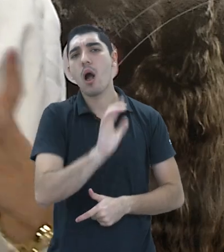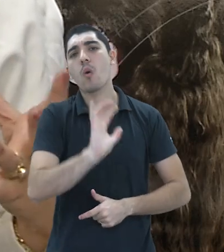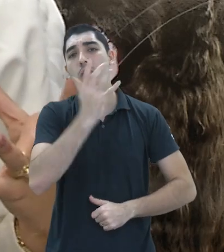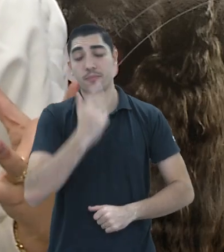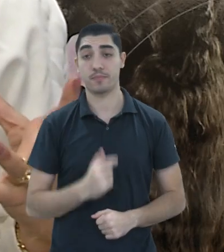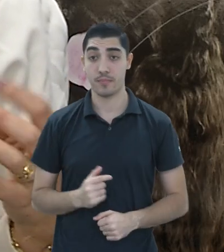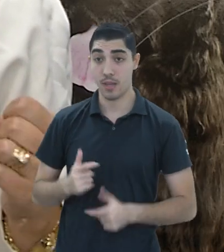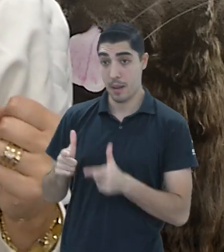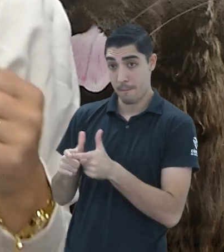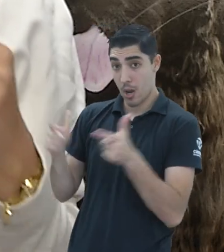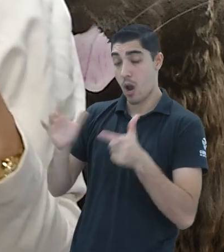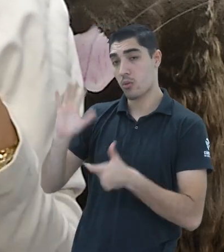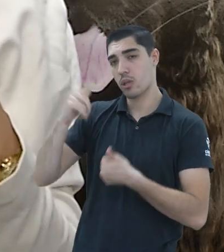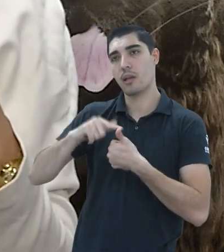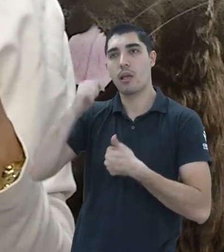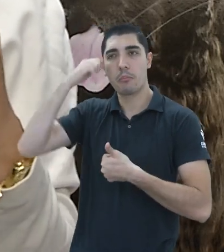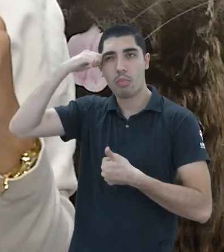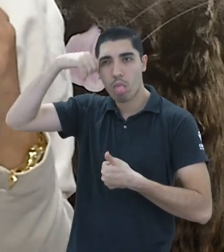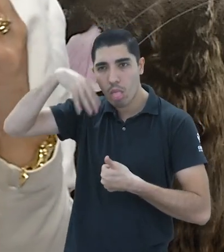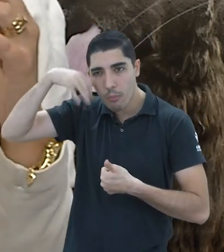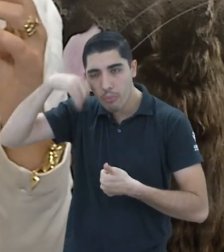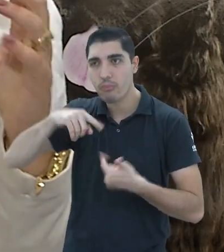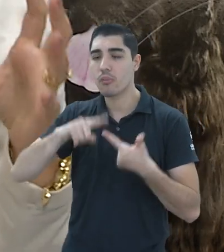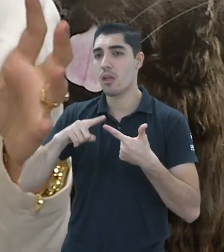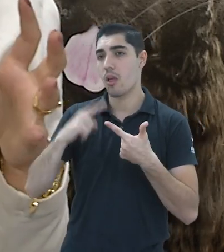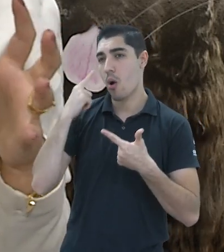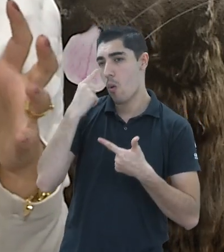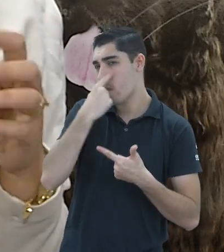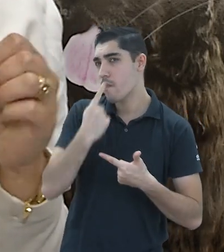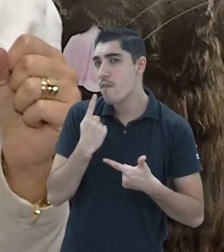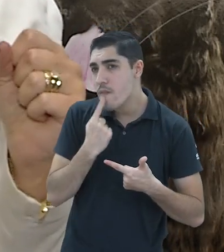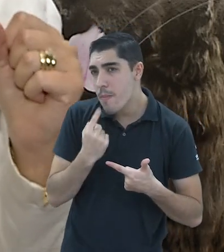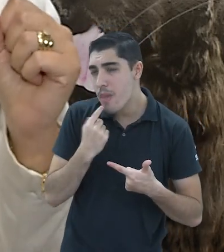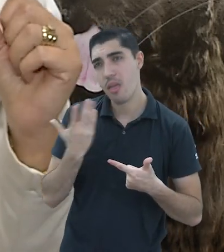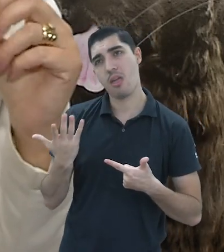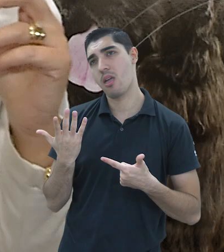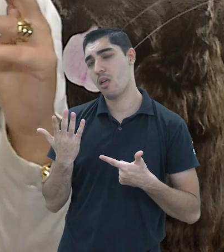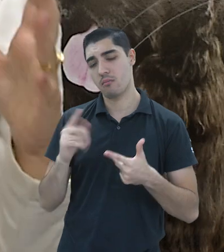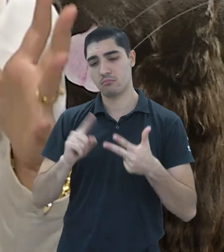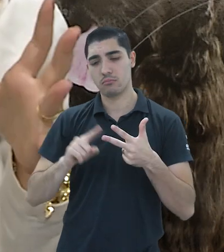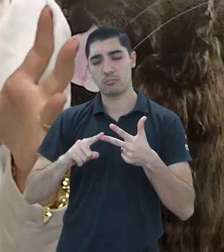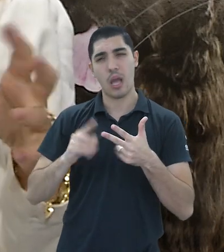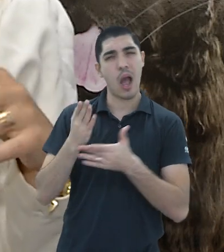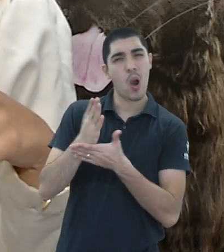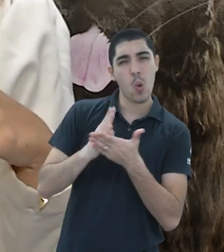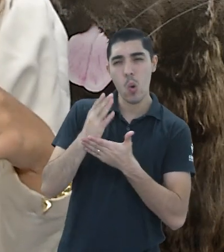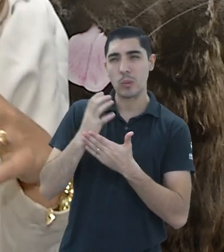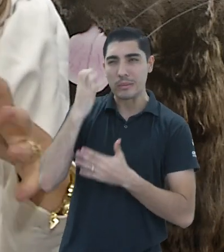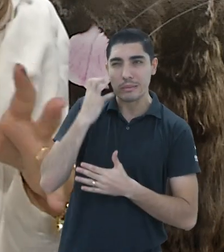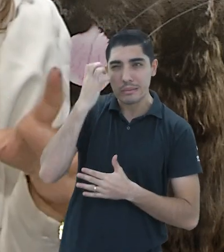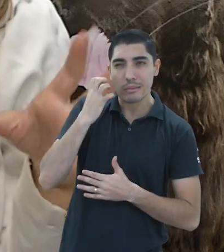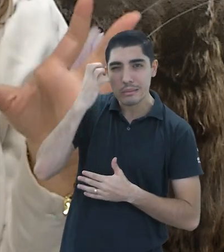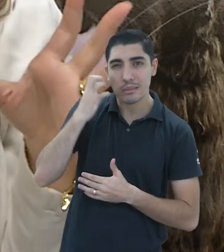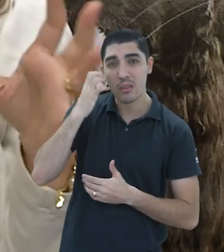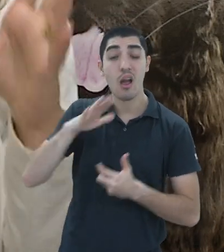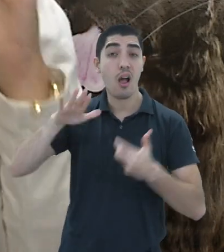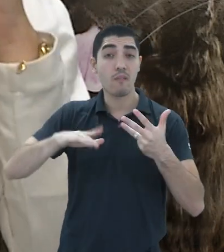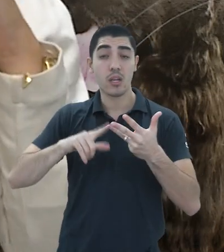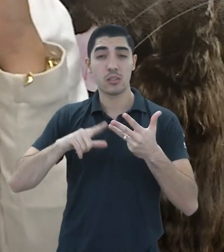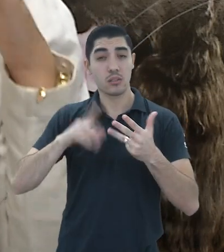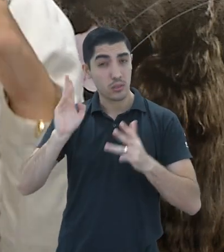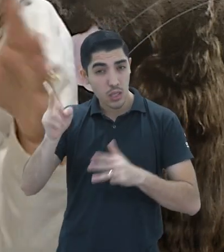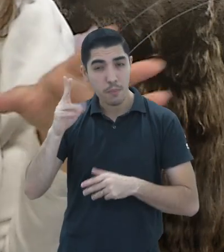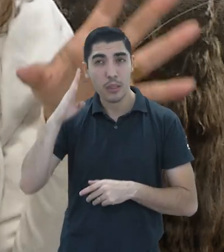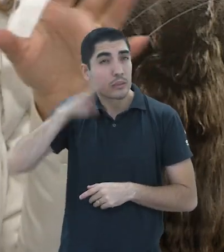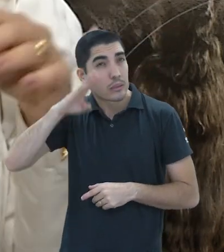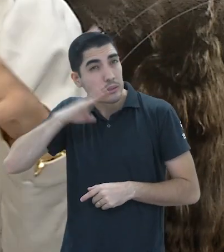mais eles apresentam, às vezes, é secreção, um olho vermelho, incômodo, né? Um raspar às vezes